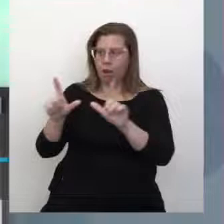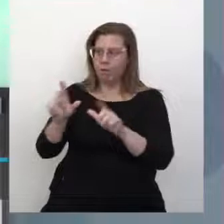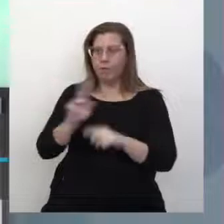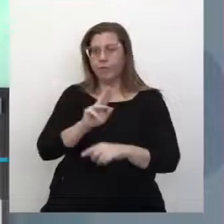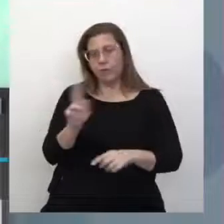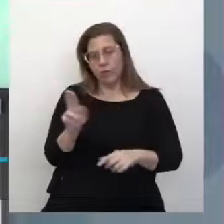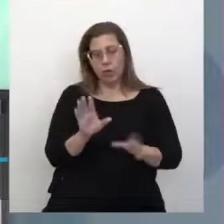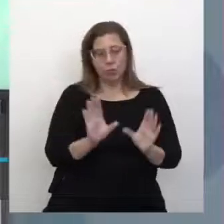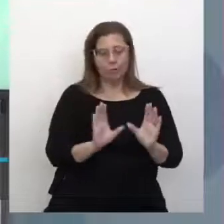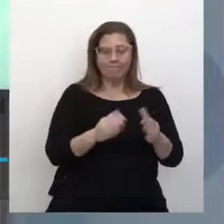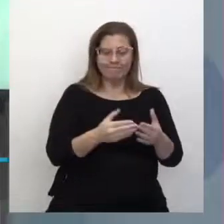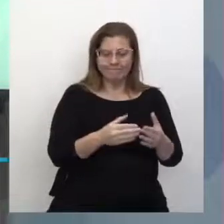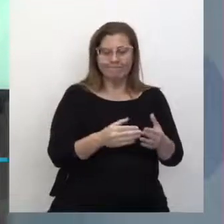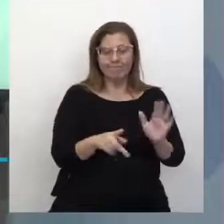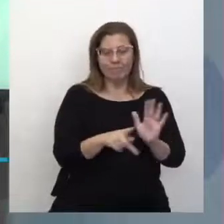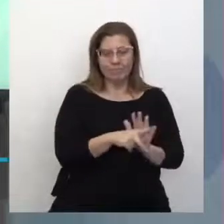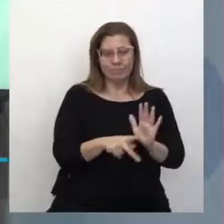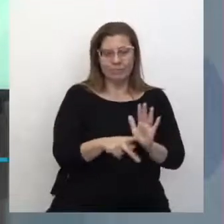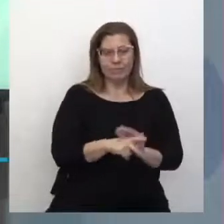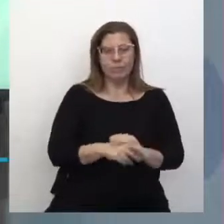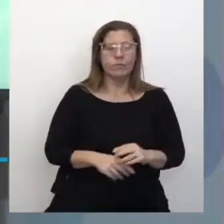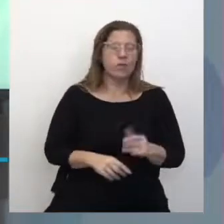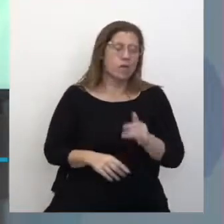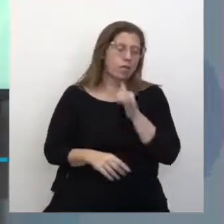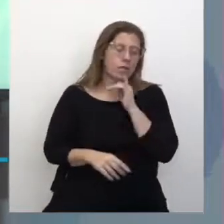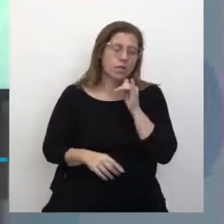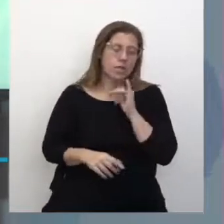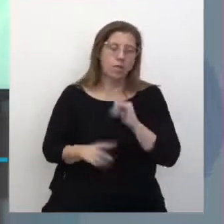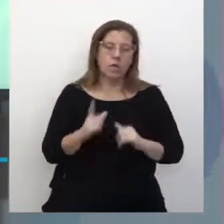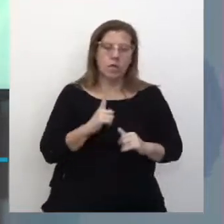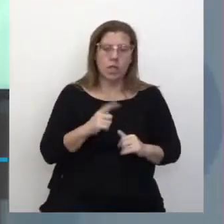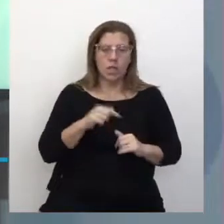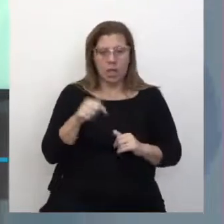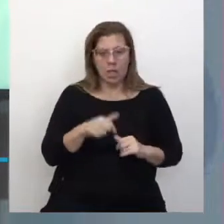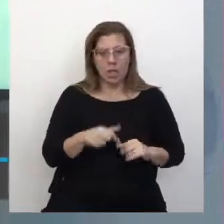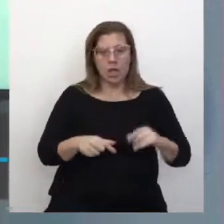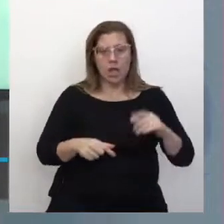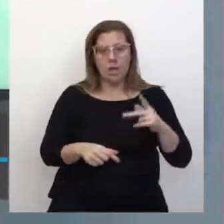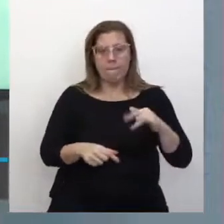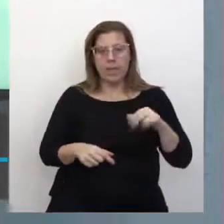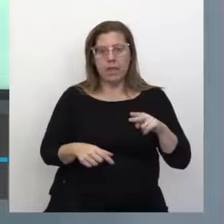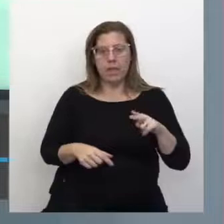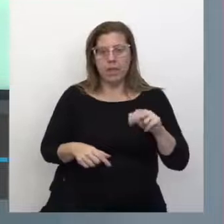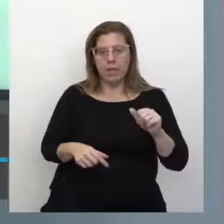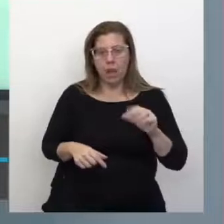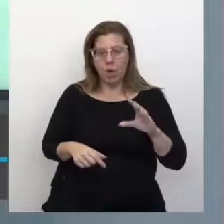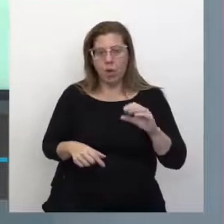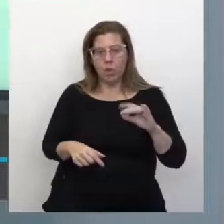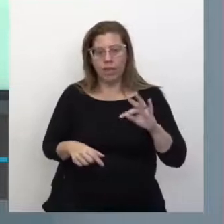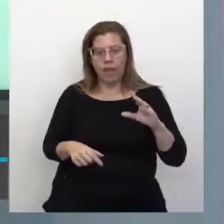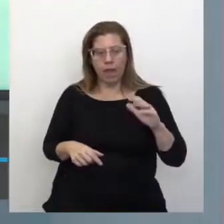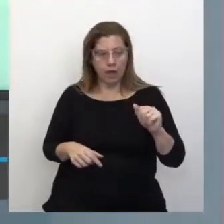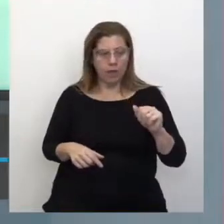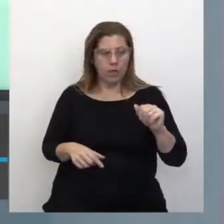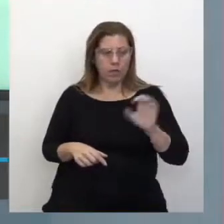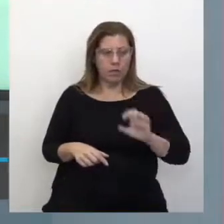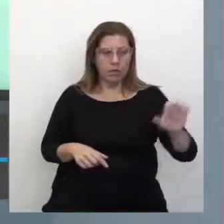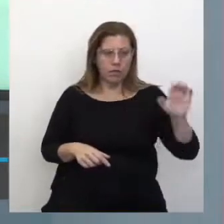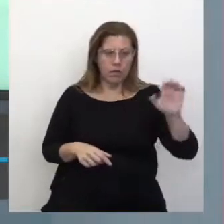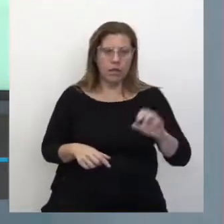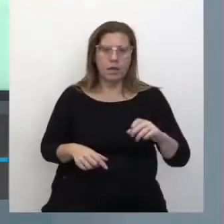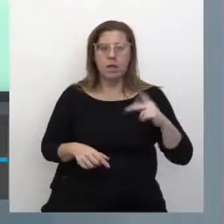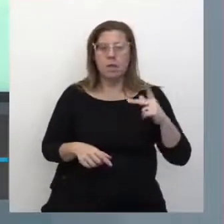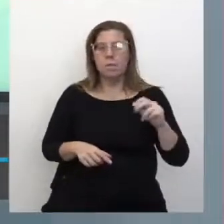sua coleção pessoal, tá? Um exemplo claro disso, nós temos aqui na Pinacoteca do Estado, né, a coleção Paulina e